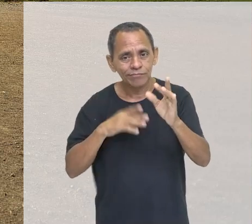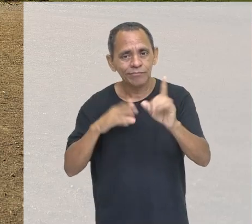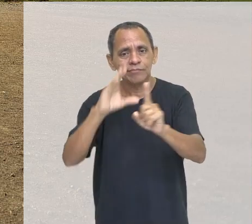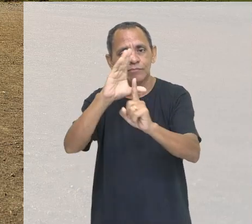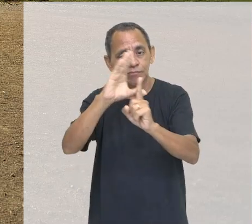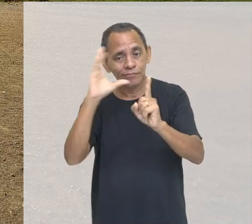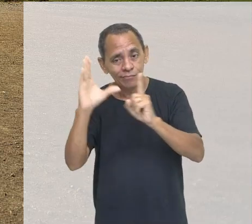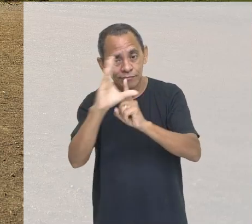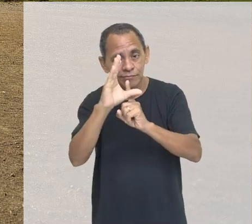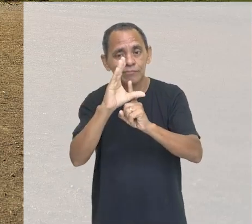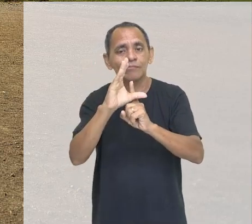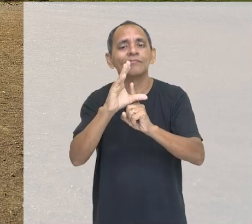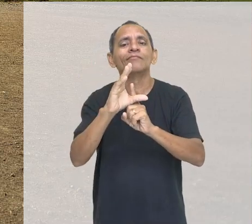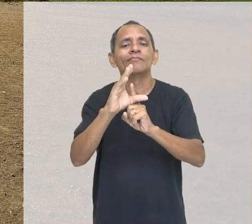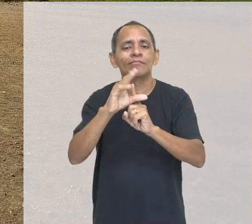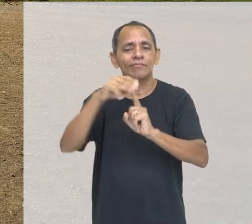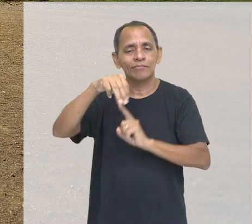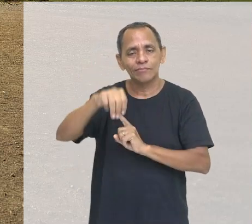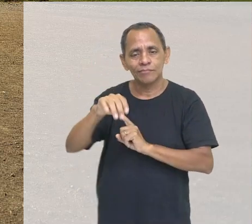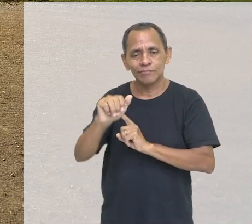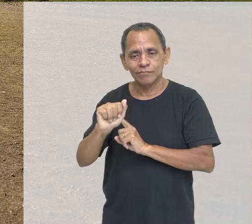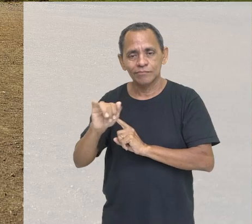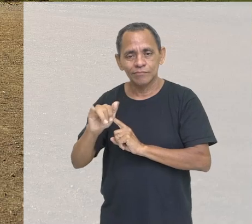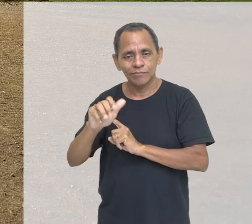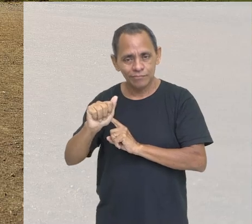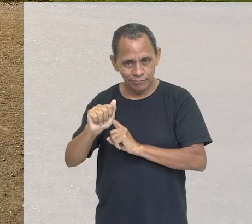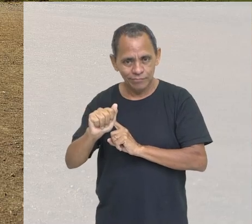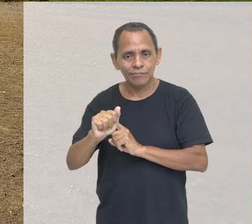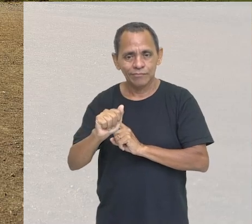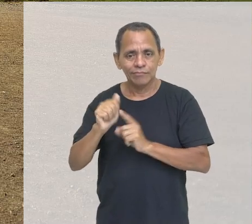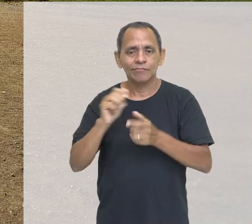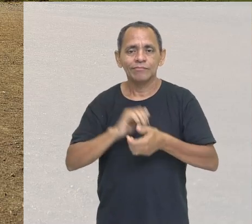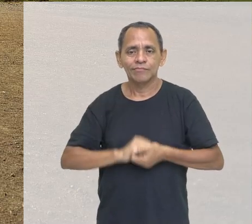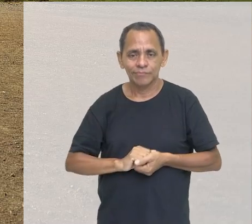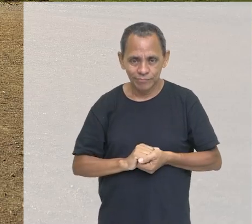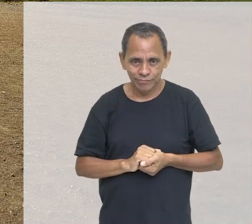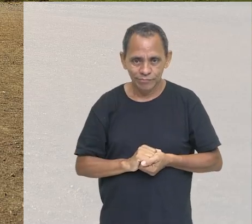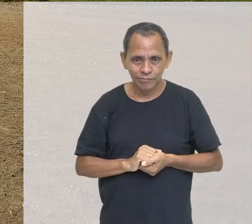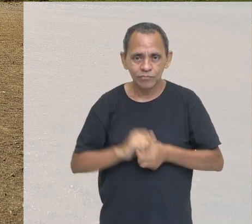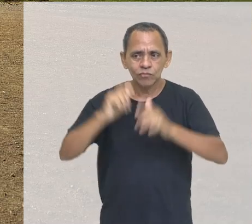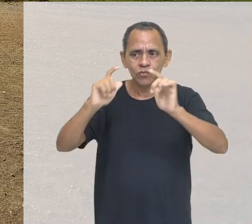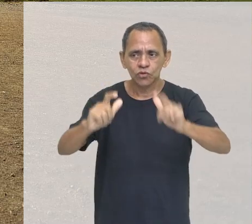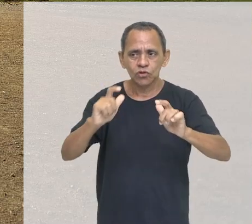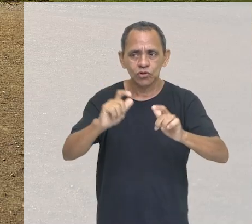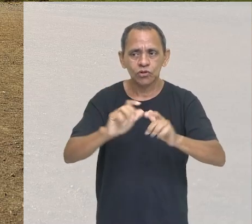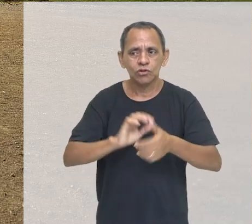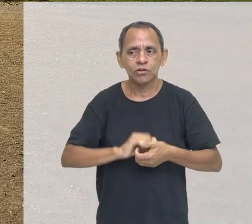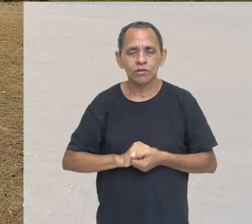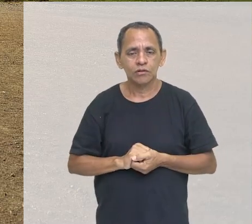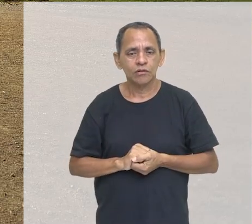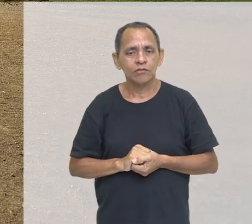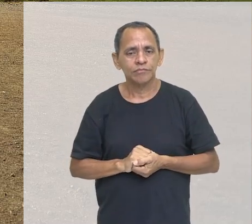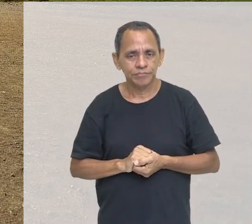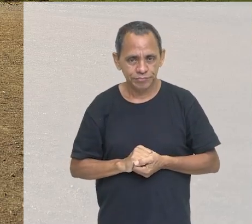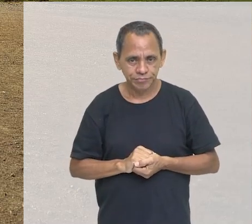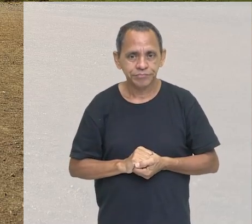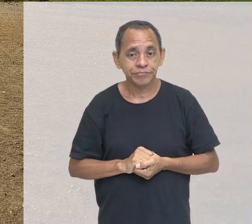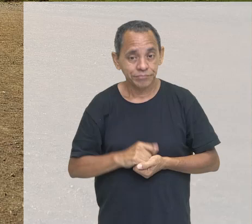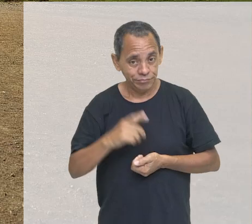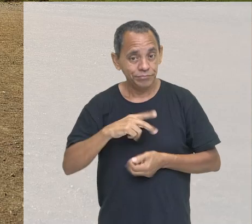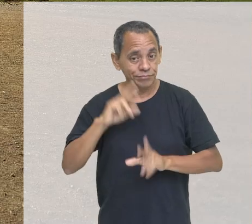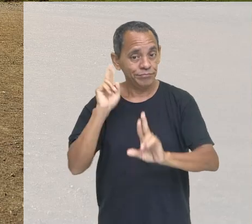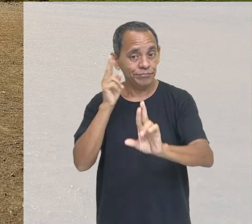maia, né? Então, a sua localização, inclusive, né, tem referências